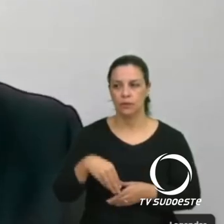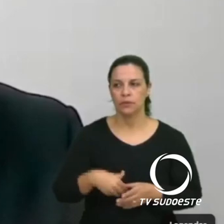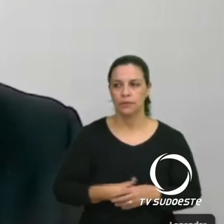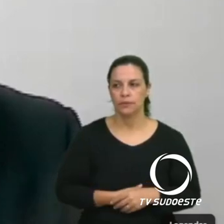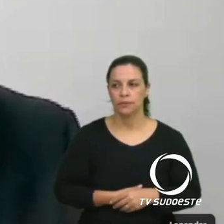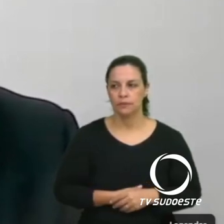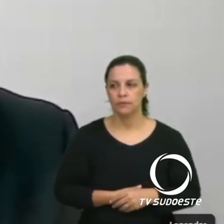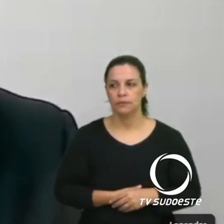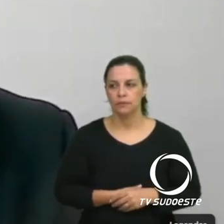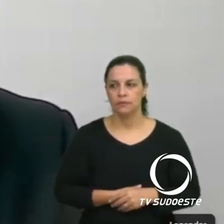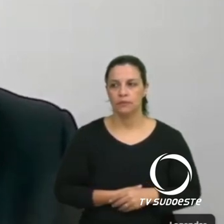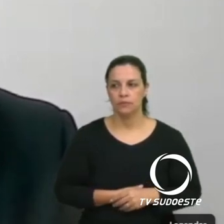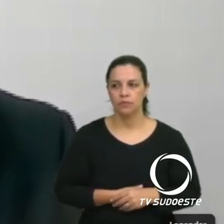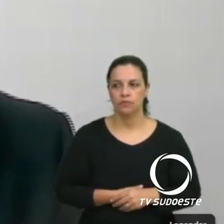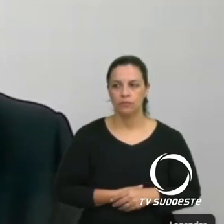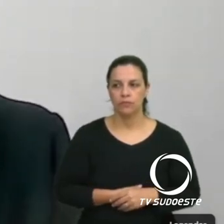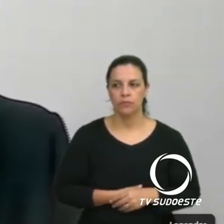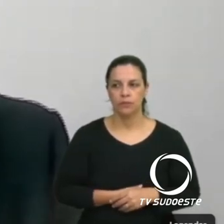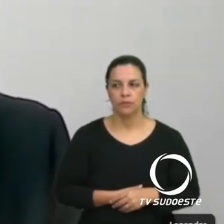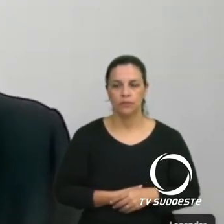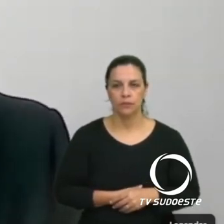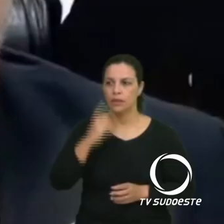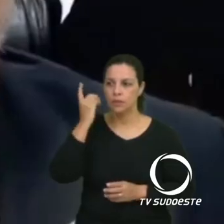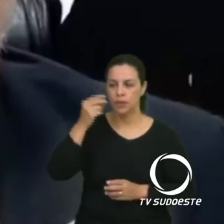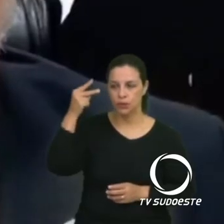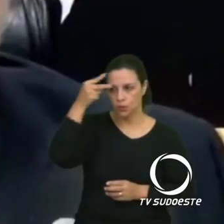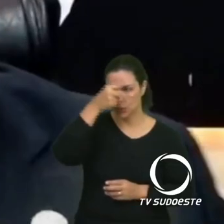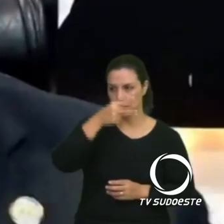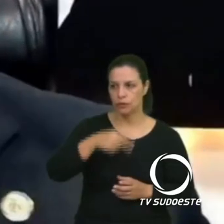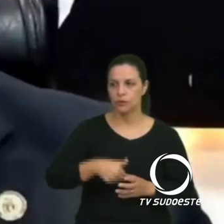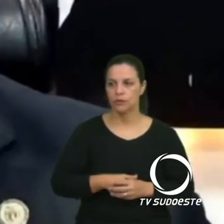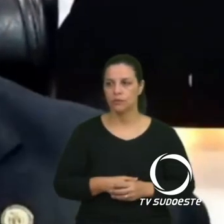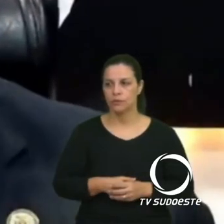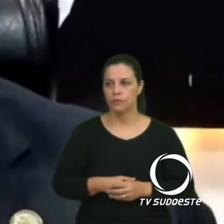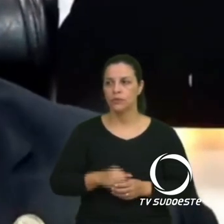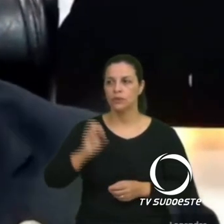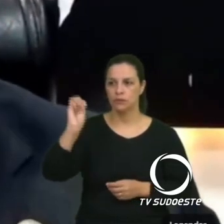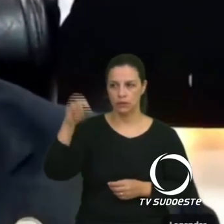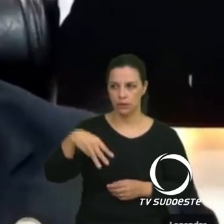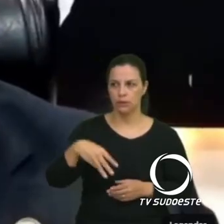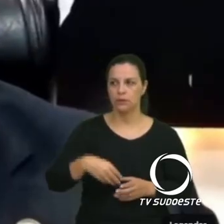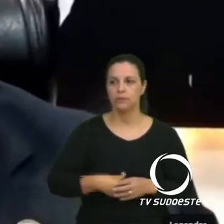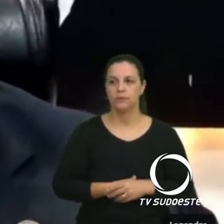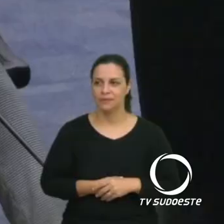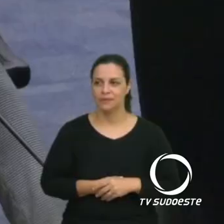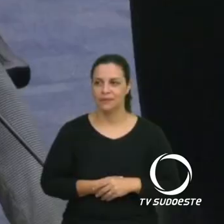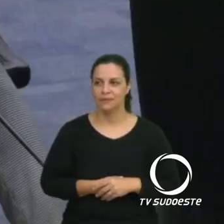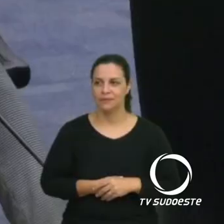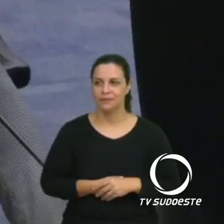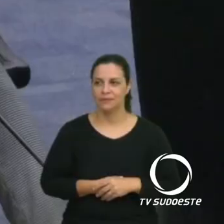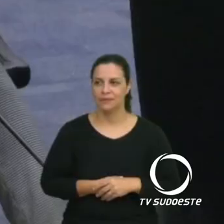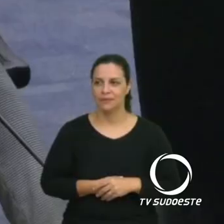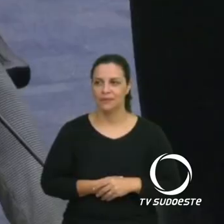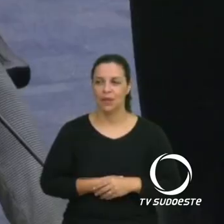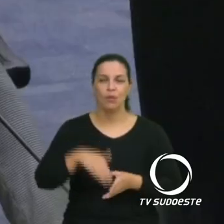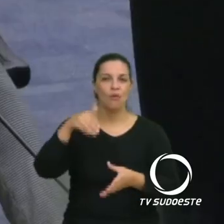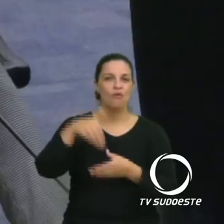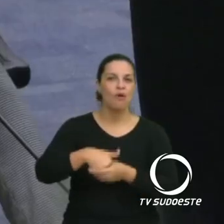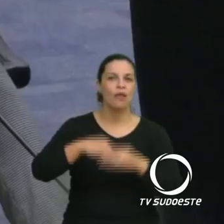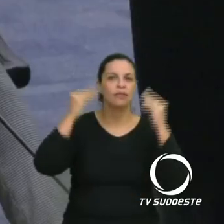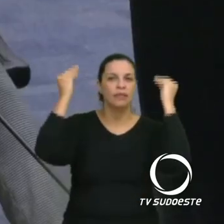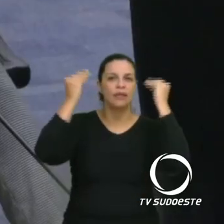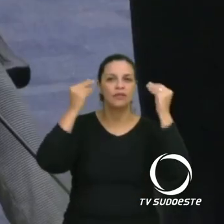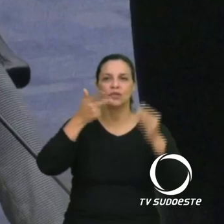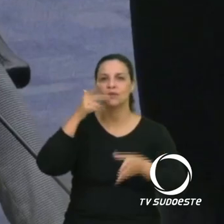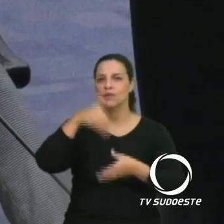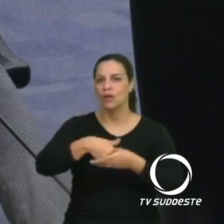Os deputados na situação votaram a partir de seus gabinetes ou outros espaços. Quem ficou, a exemplo de Tito Barrichello, do